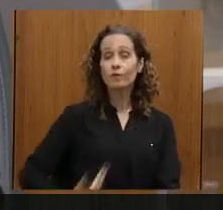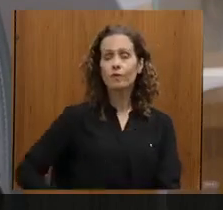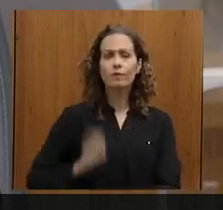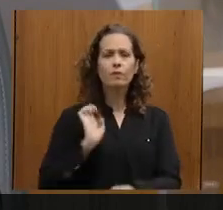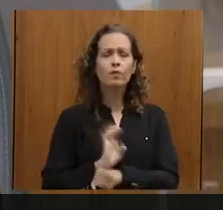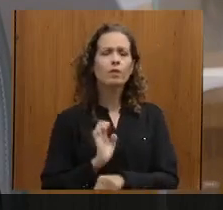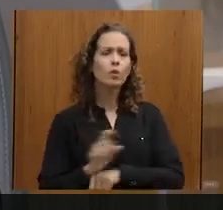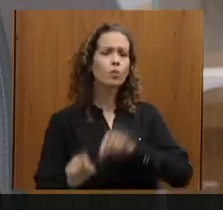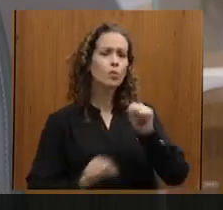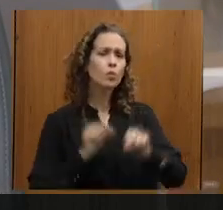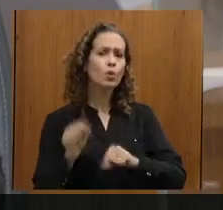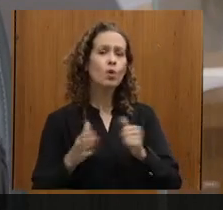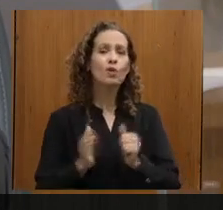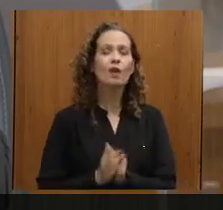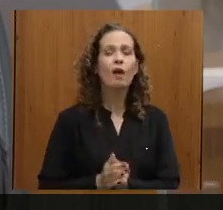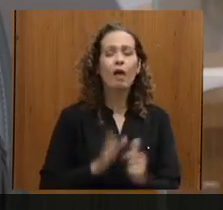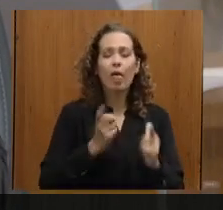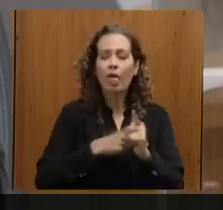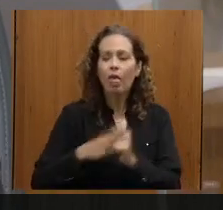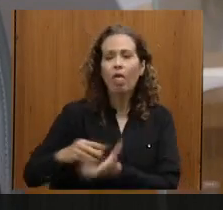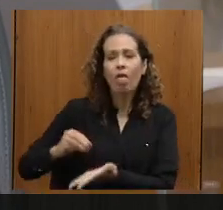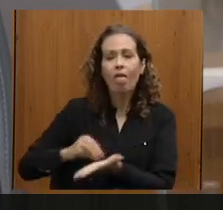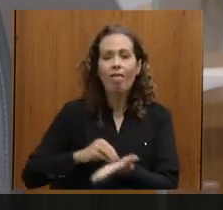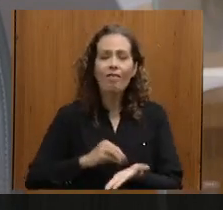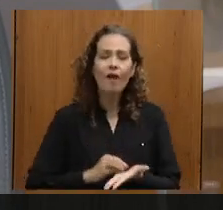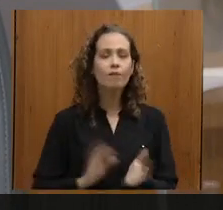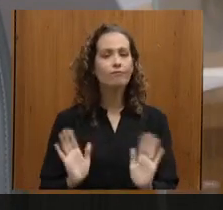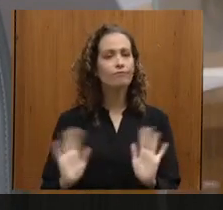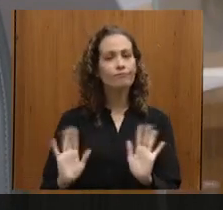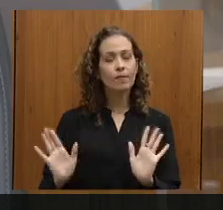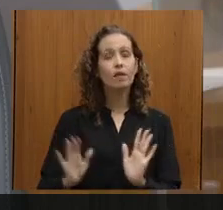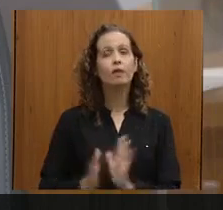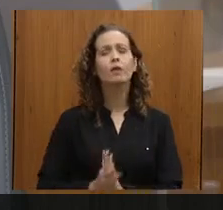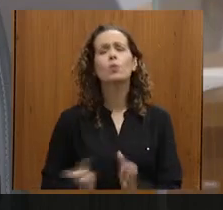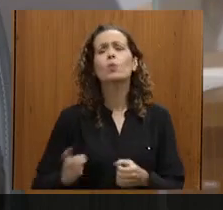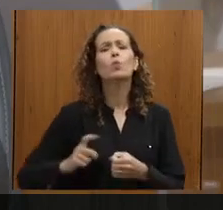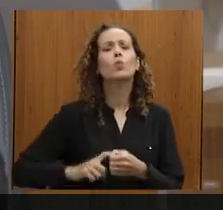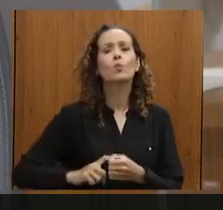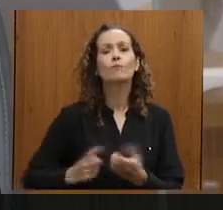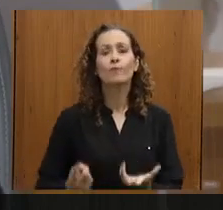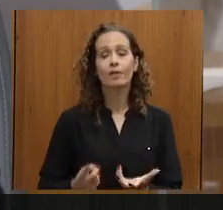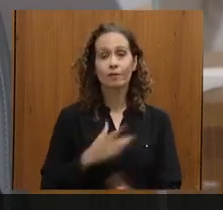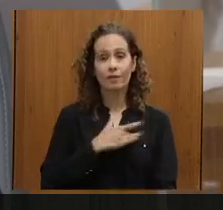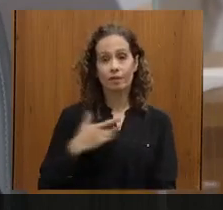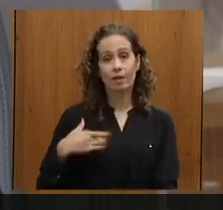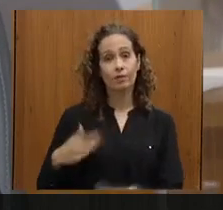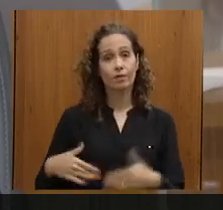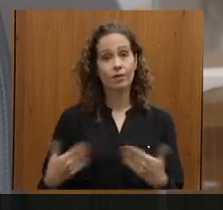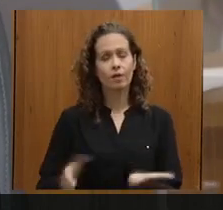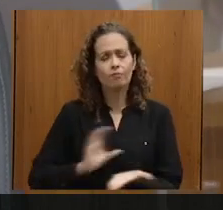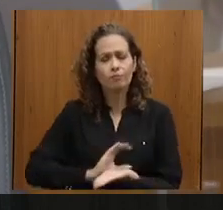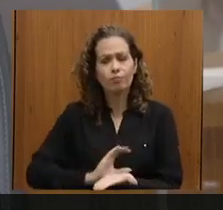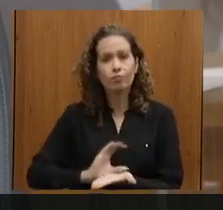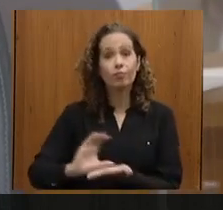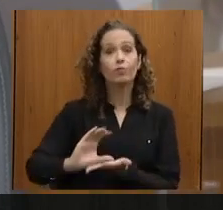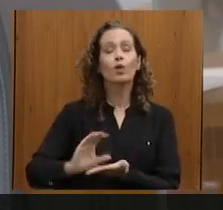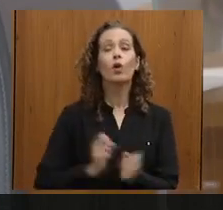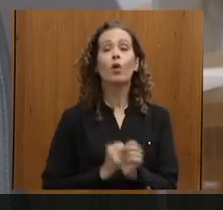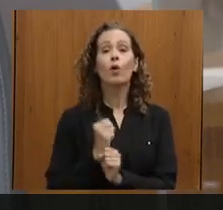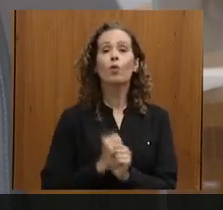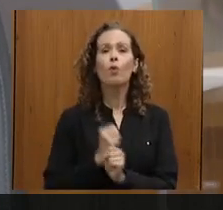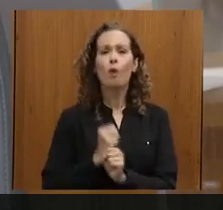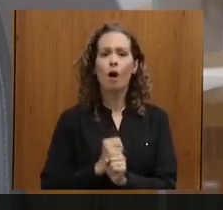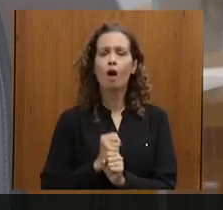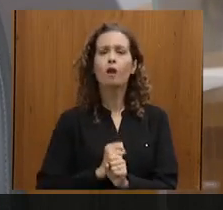mais gerar restos a pagar em convênios da saúde. Ou seja, todo o recurso empenhado no ano corrente será